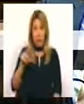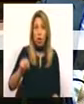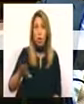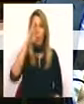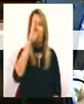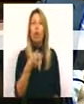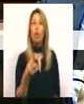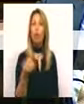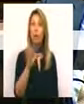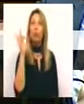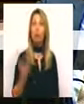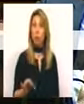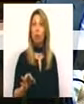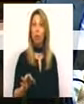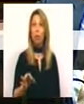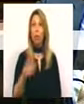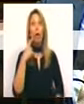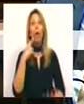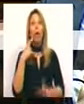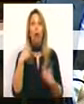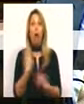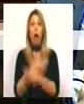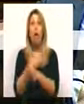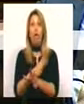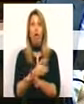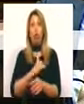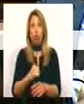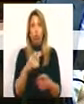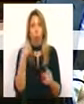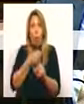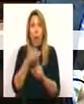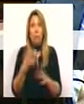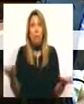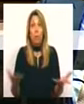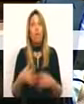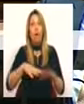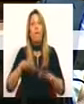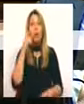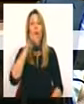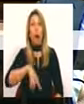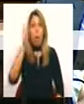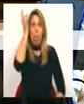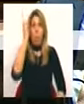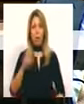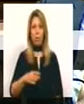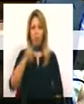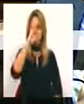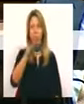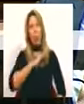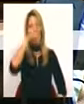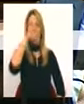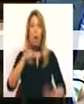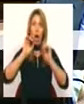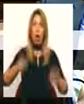aos fogos é feito pelos bombeiros, que o Sr. Ministro ignora ou acusa ou responsabiliza. Sr. Ministro,